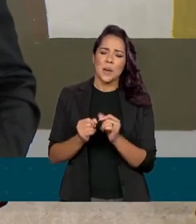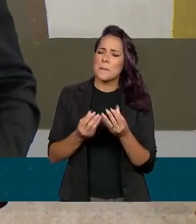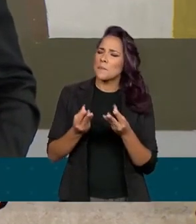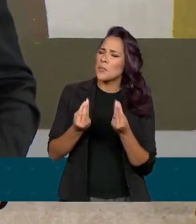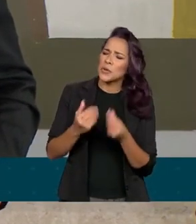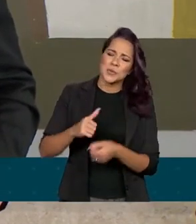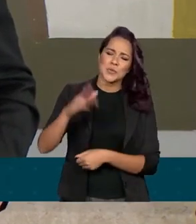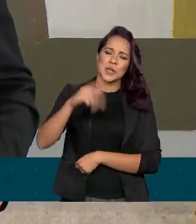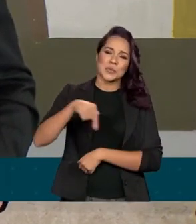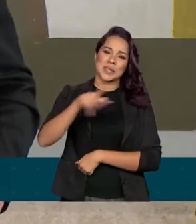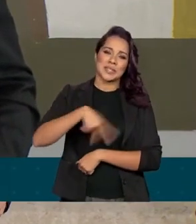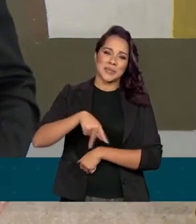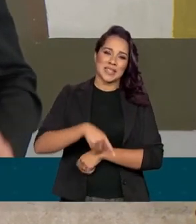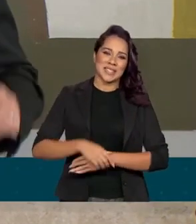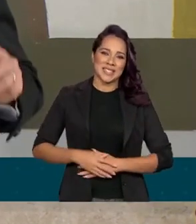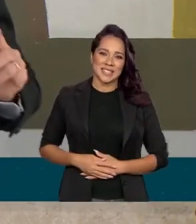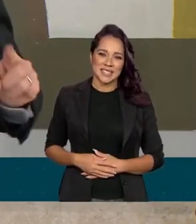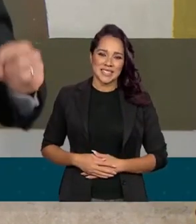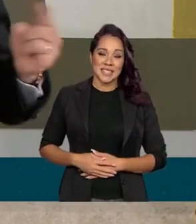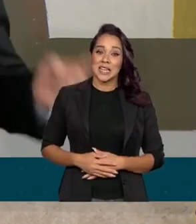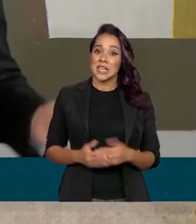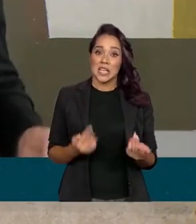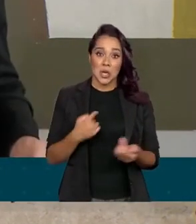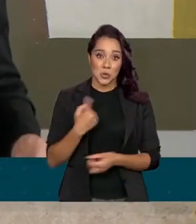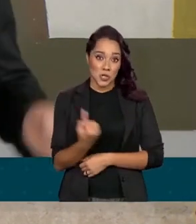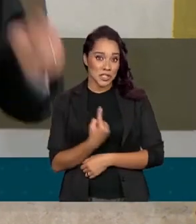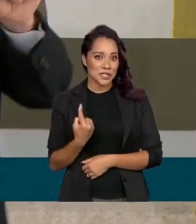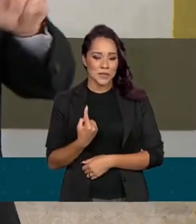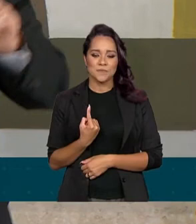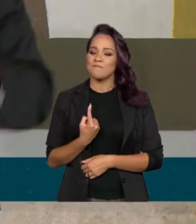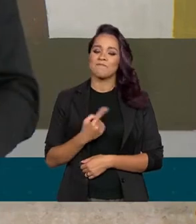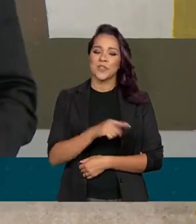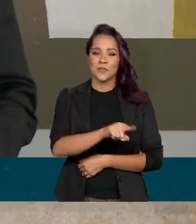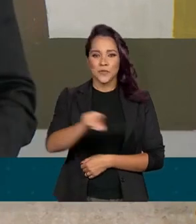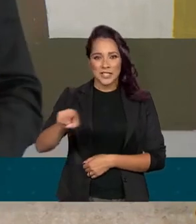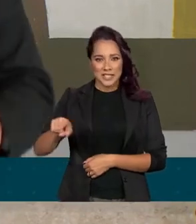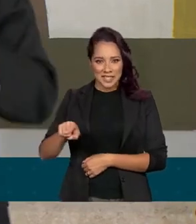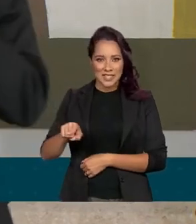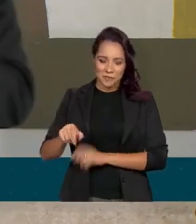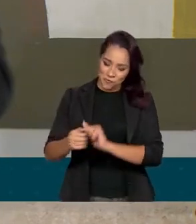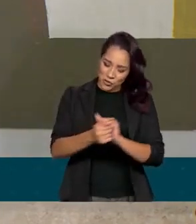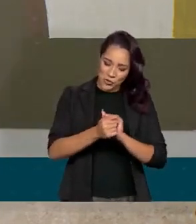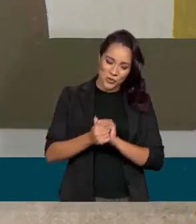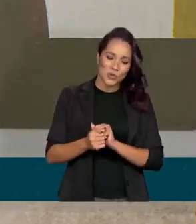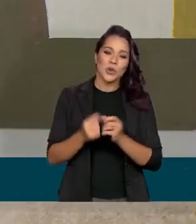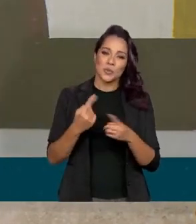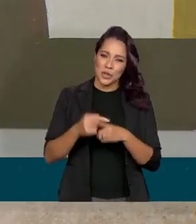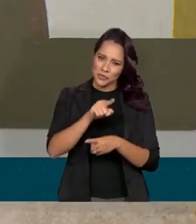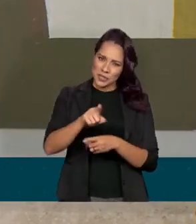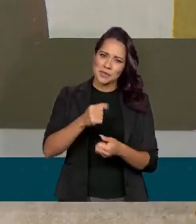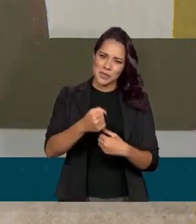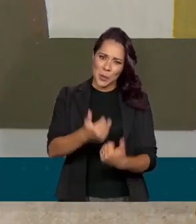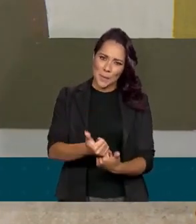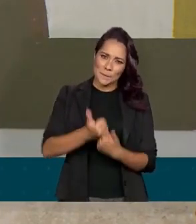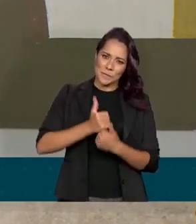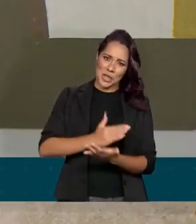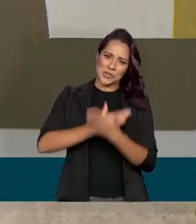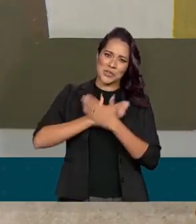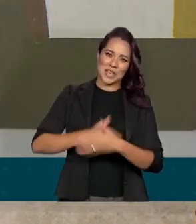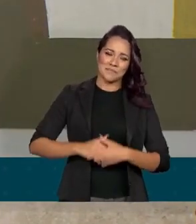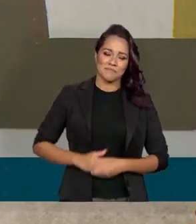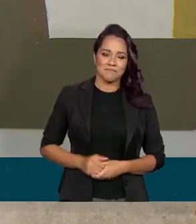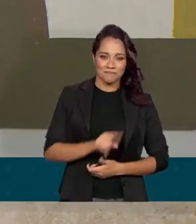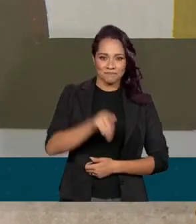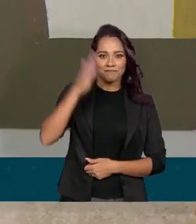muito mais por esse país. E eu não farei sozinho. Vocês é que farão, porque vocês é que têm que ajudar. E